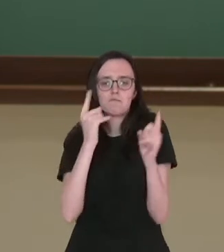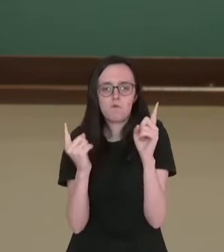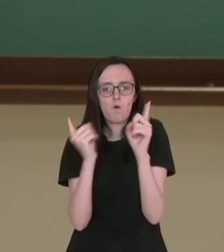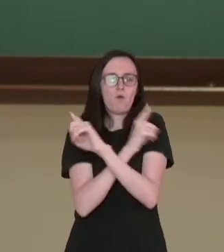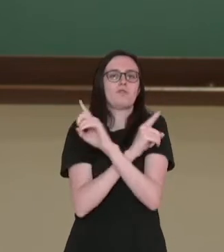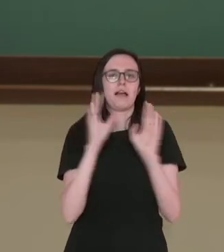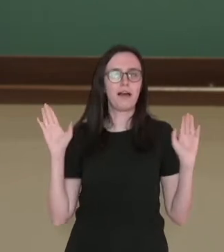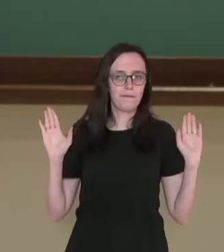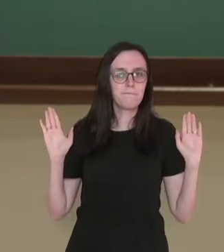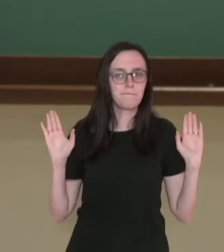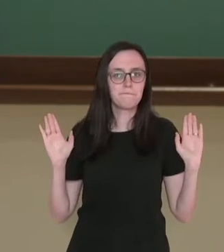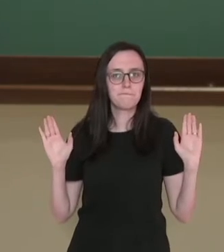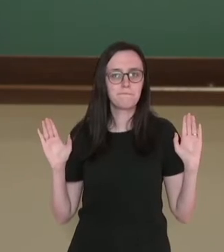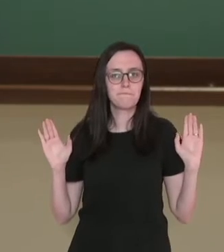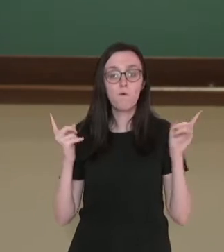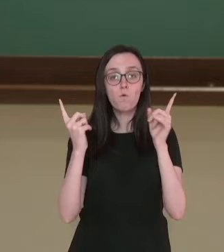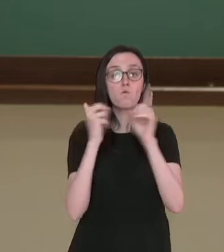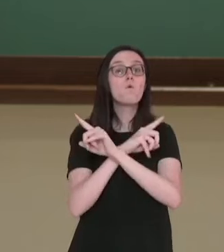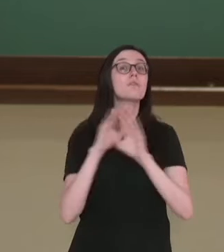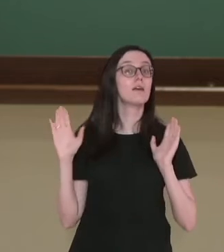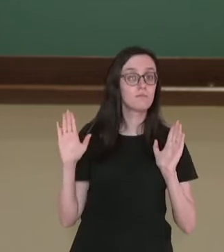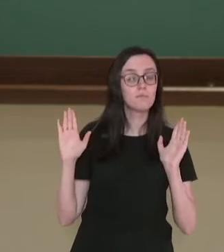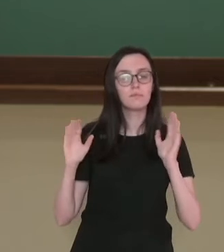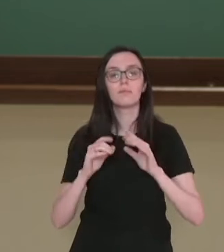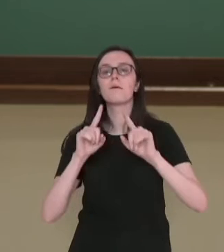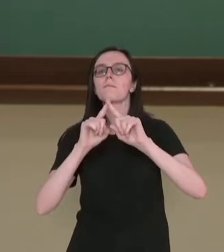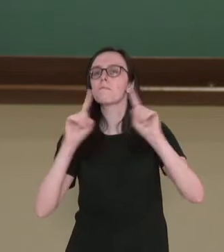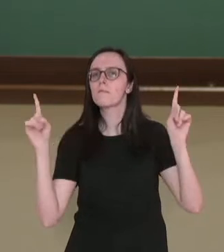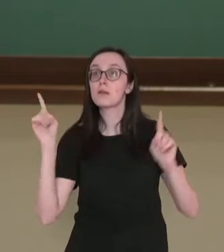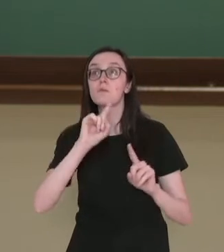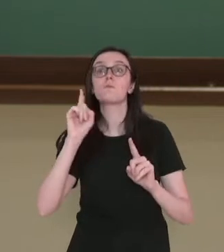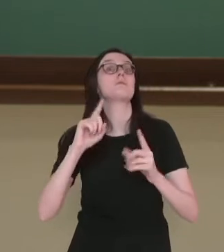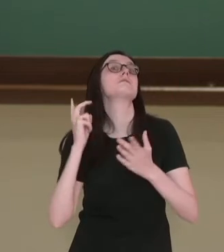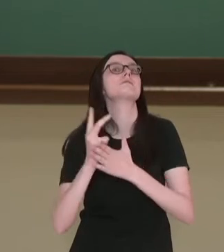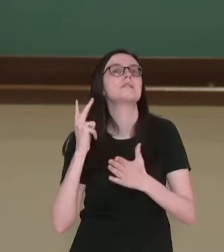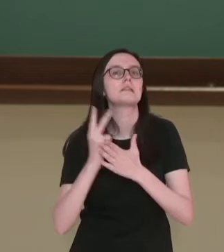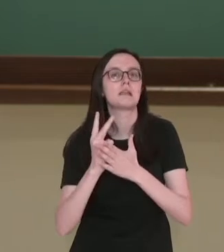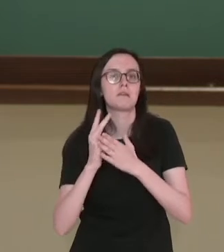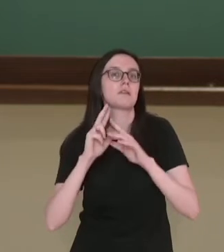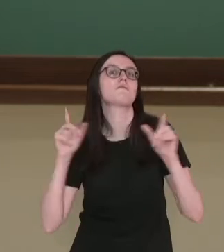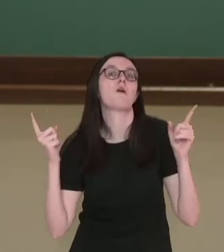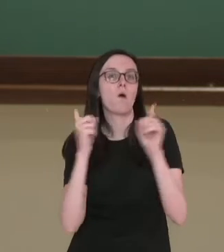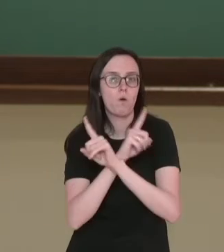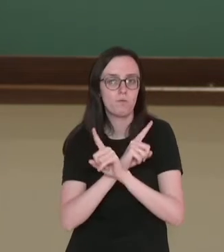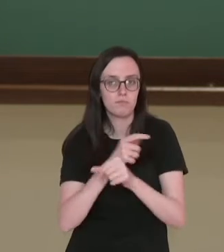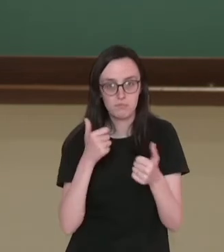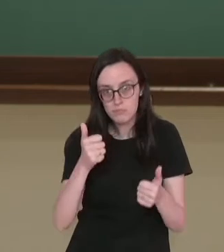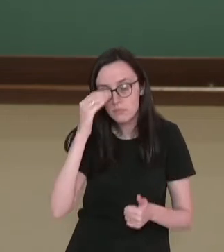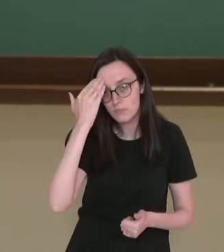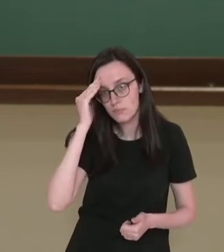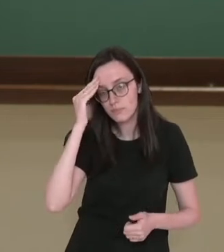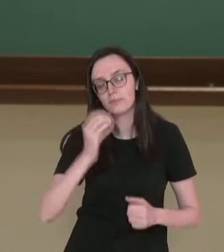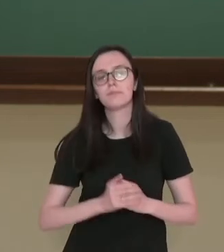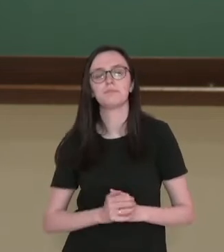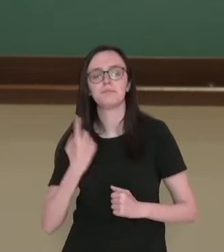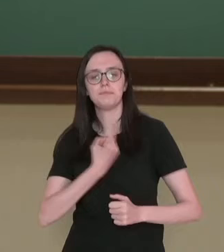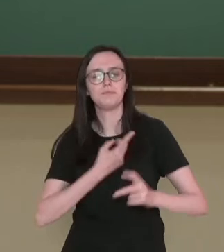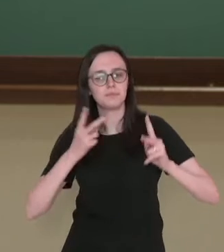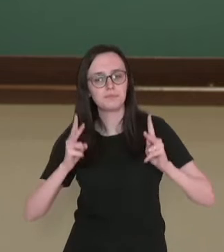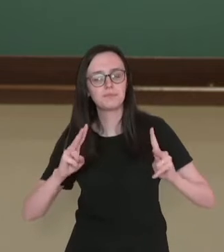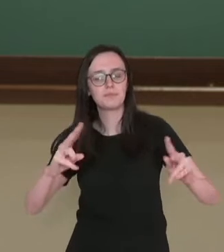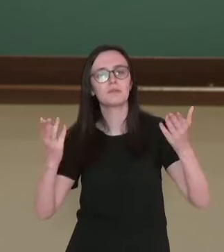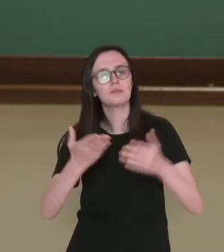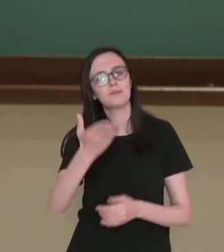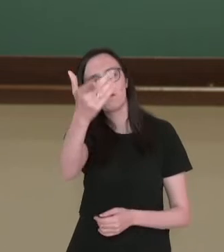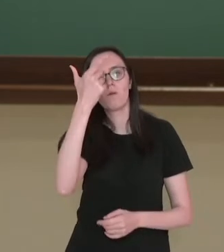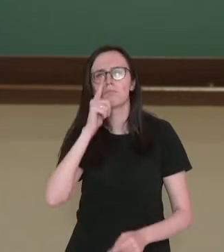o quê? O contrário, né? Mas não exatamente o antônimo. Compreendido isso, seguimos então para que